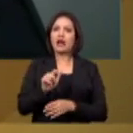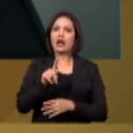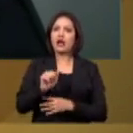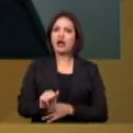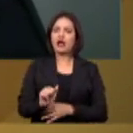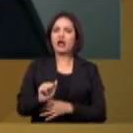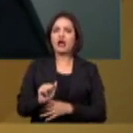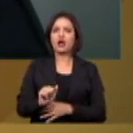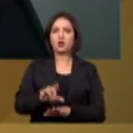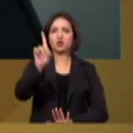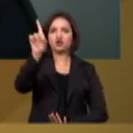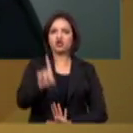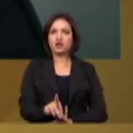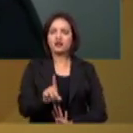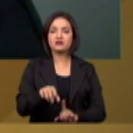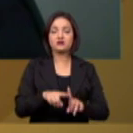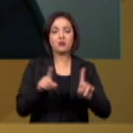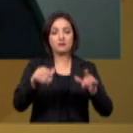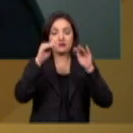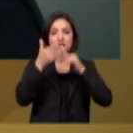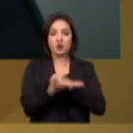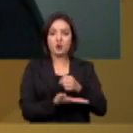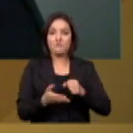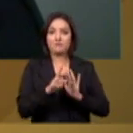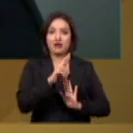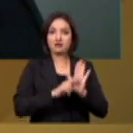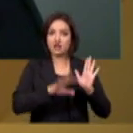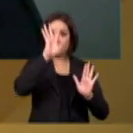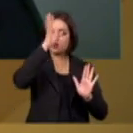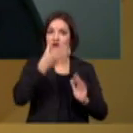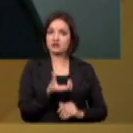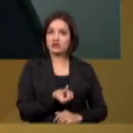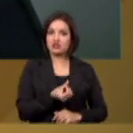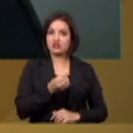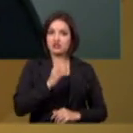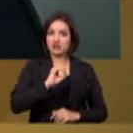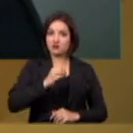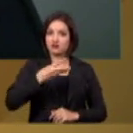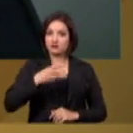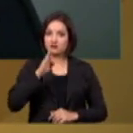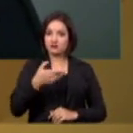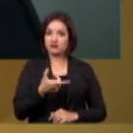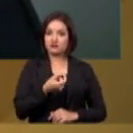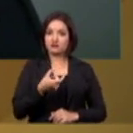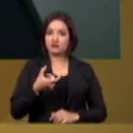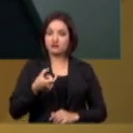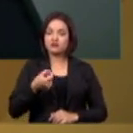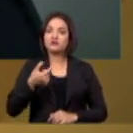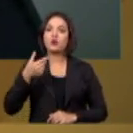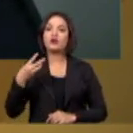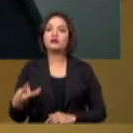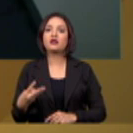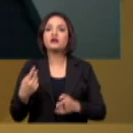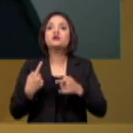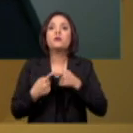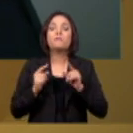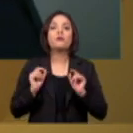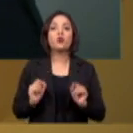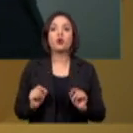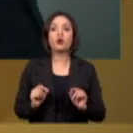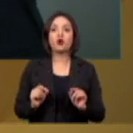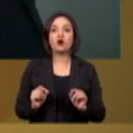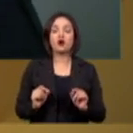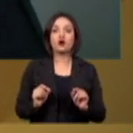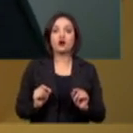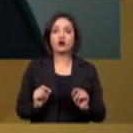fundamento na resolução 106/2013 em razão de aparente contrariedades